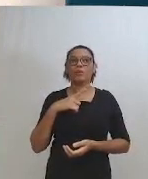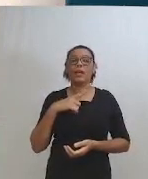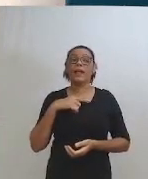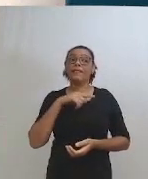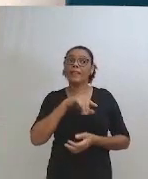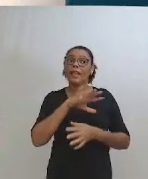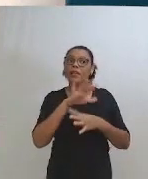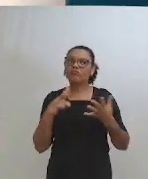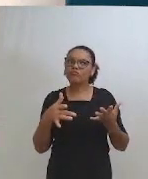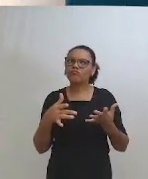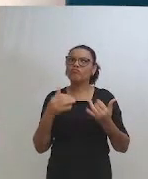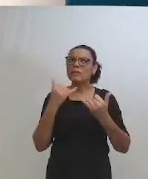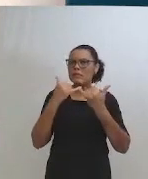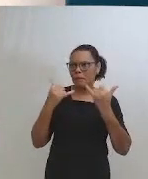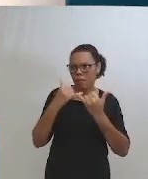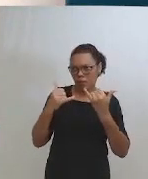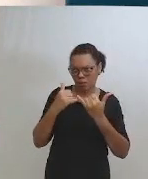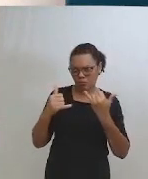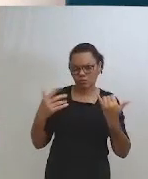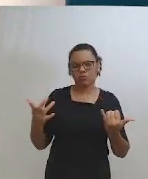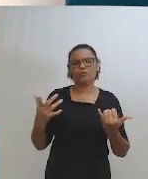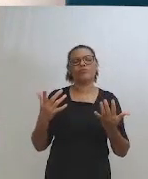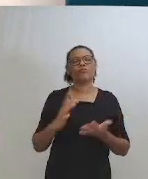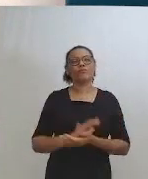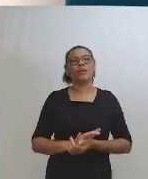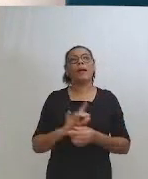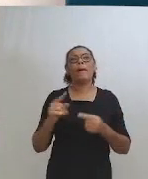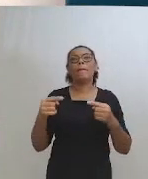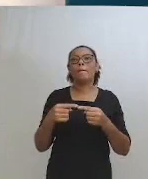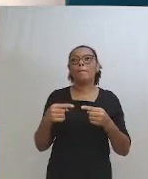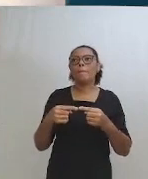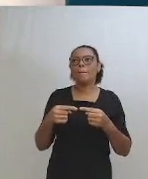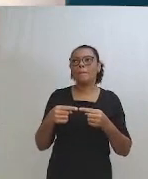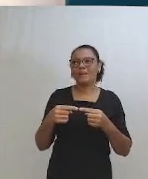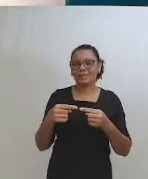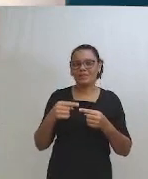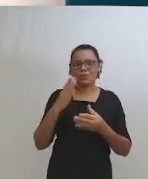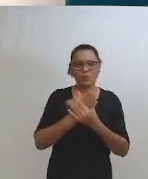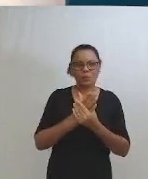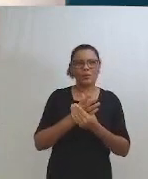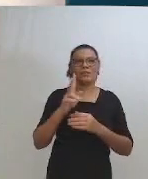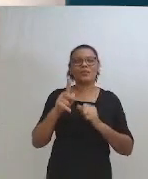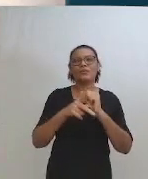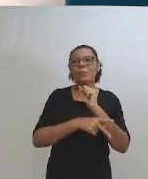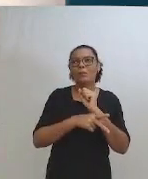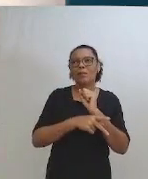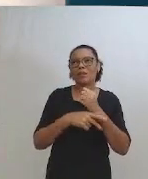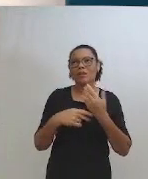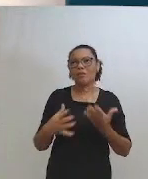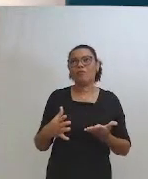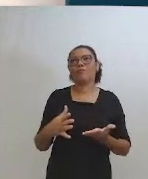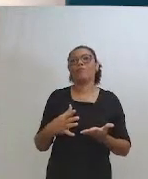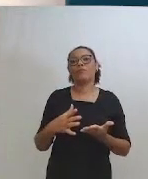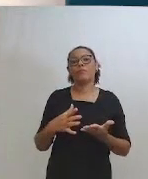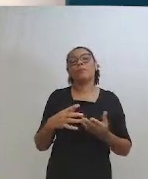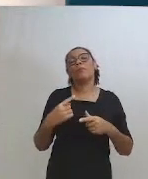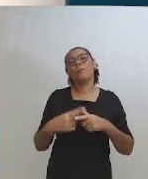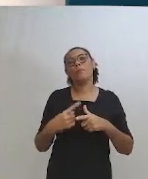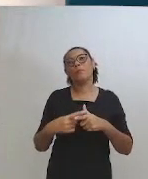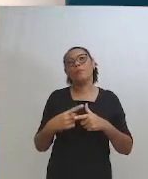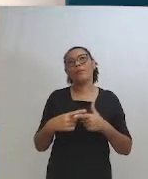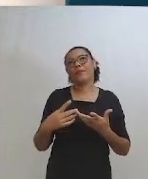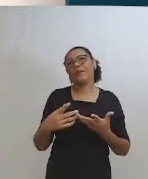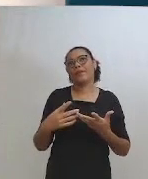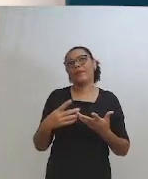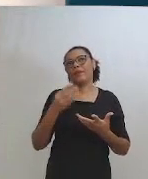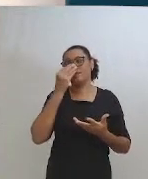é o questionamento quanto à aplicação de astrente no processo penal por alegado descumprimento de ordens, de informações em relação